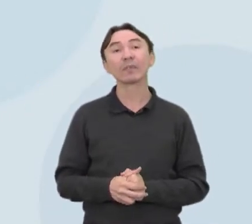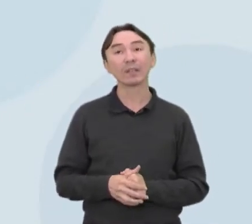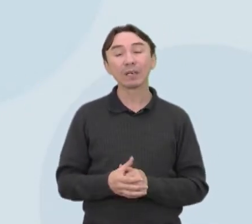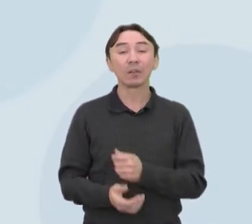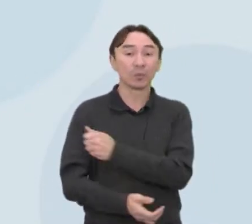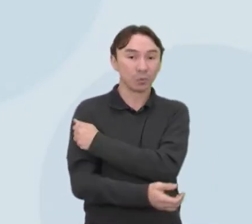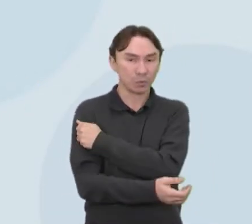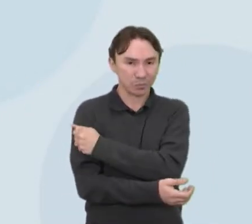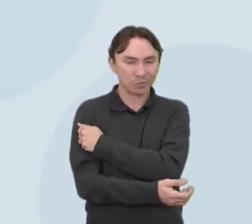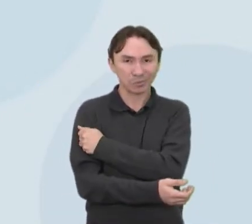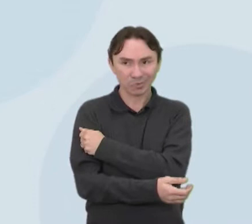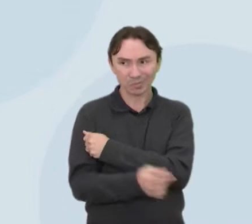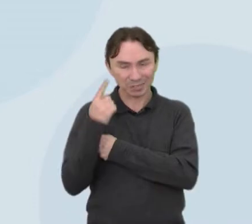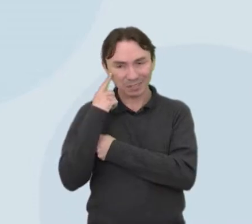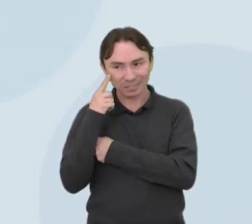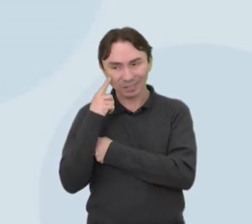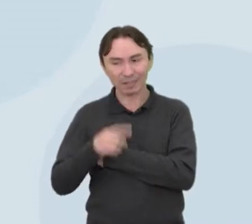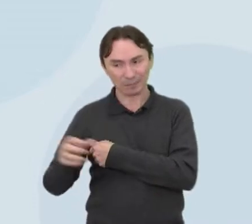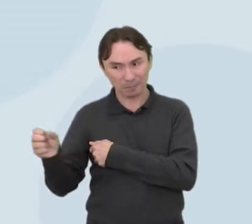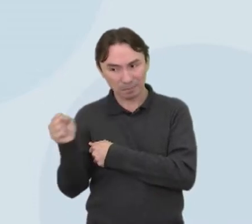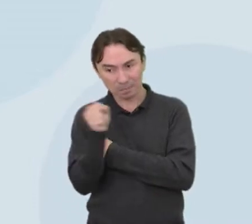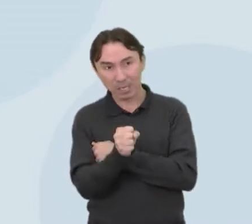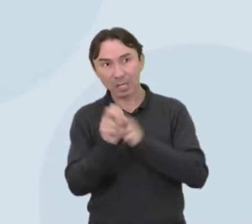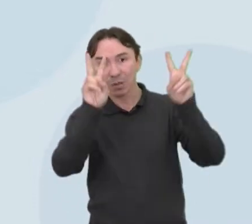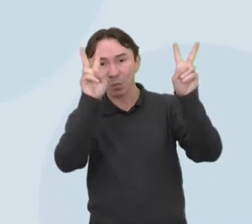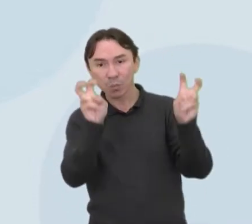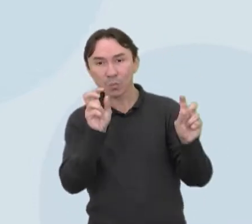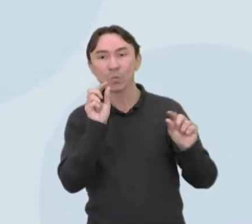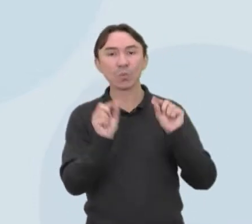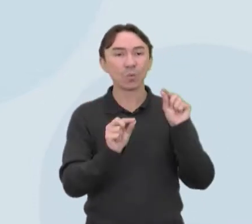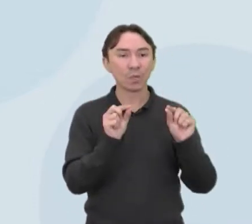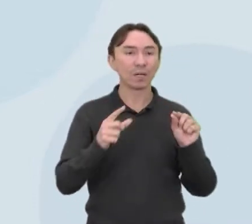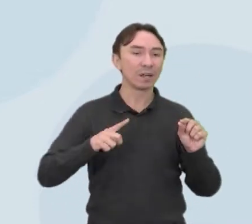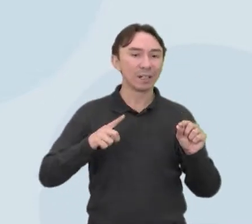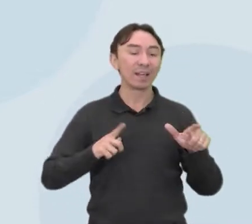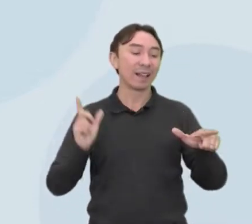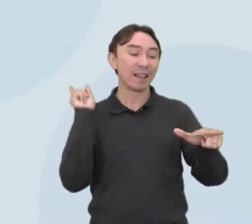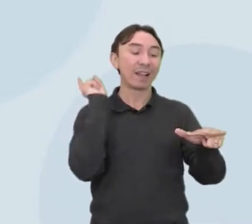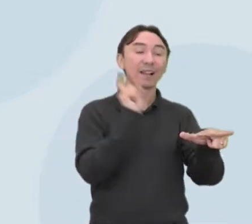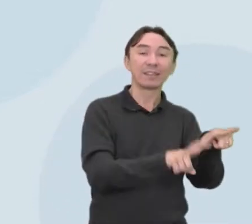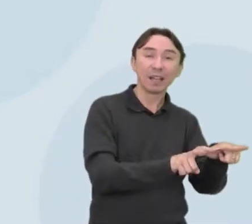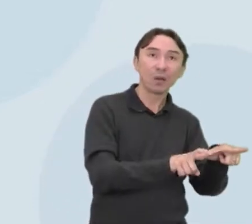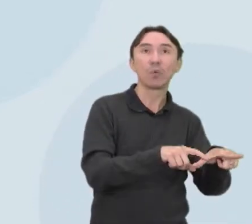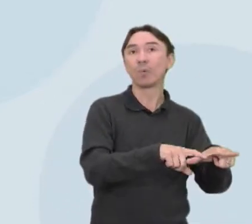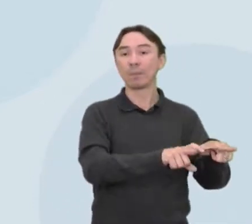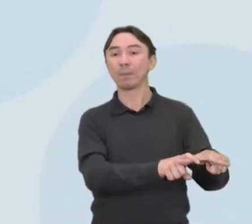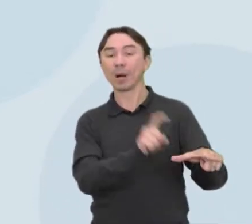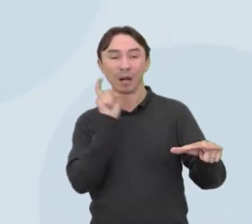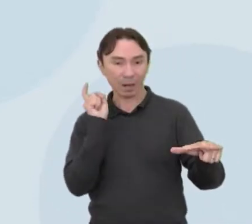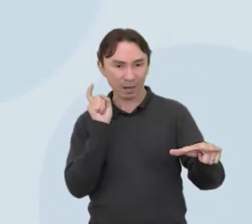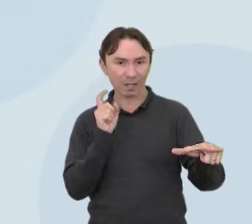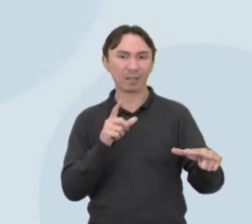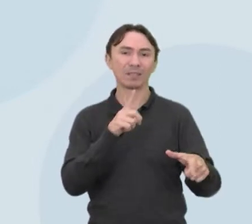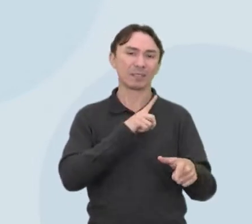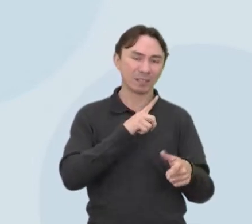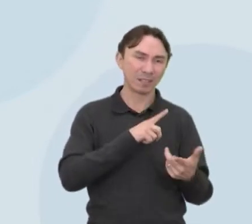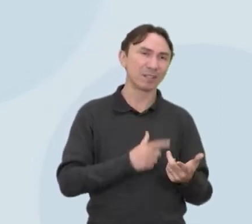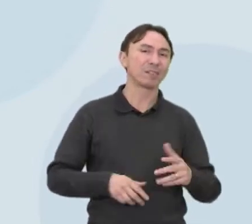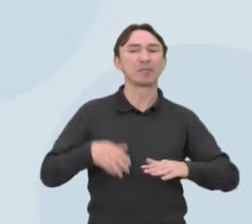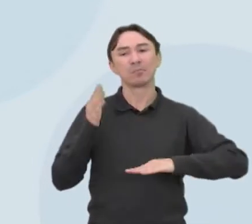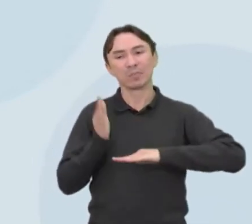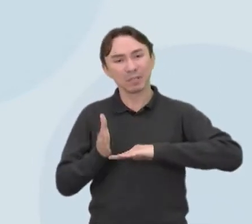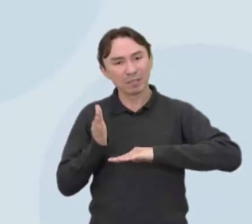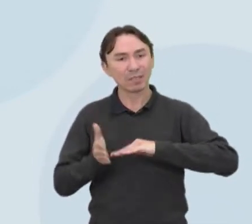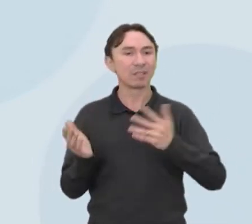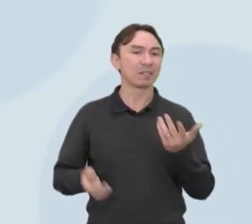assuntos relativos a questões ligadas à colonialidade e à decolonialidade, como modernidade,